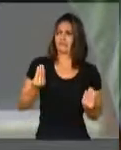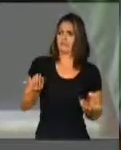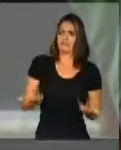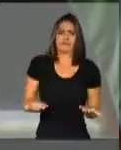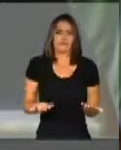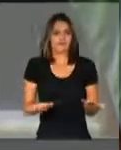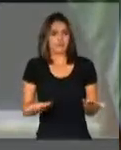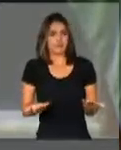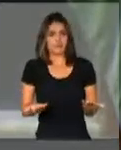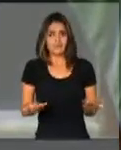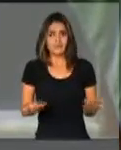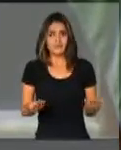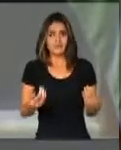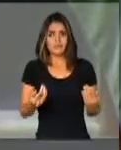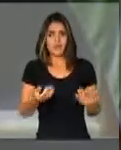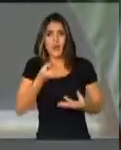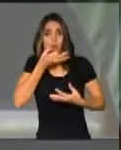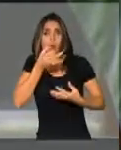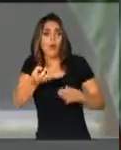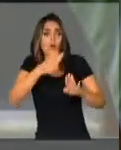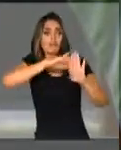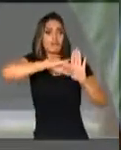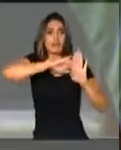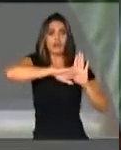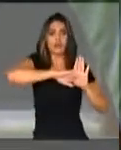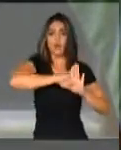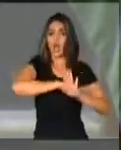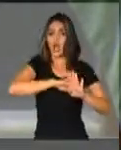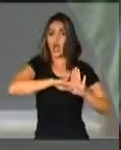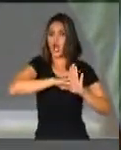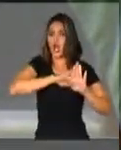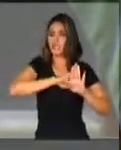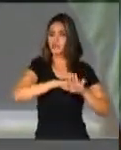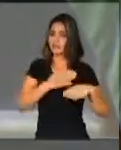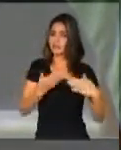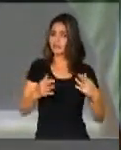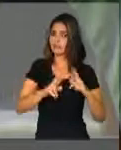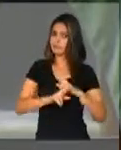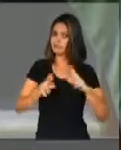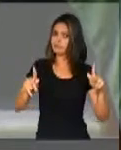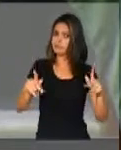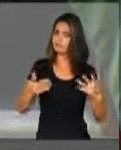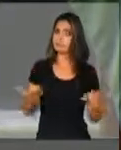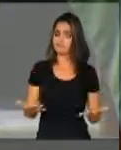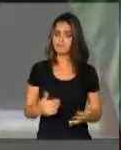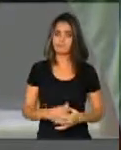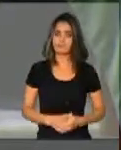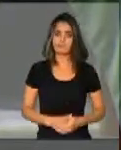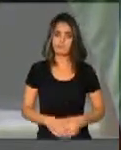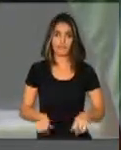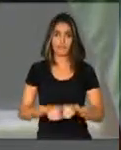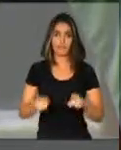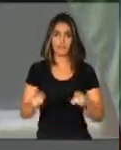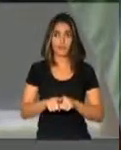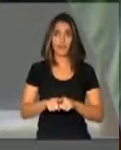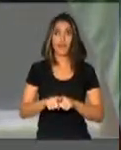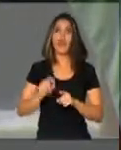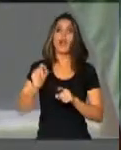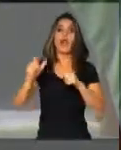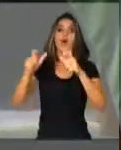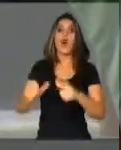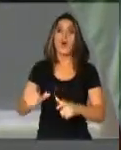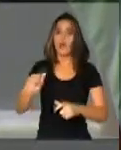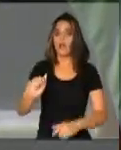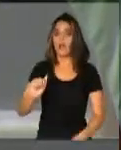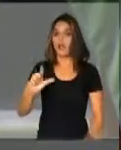mera divergência ideológica. O anúncio de que a base de Alcântara